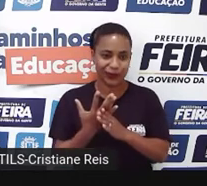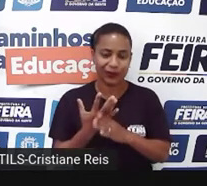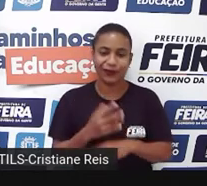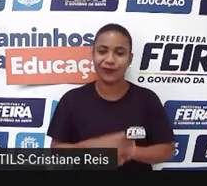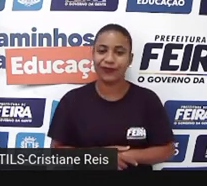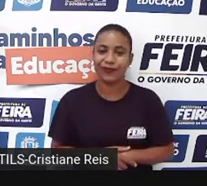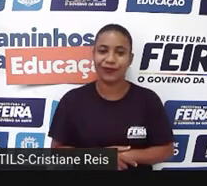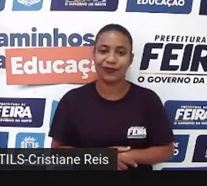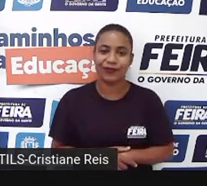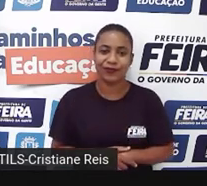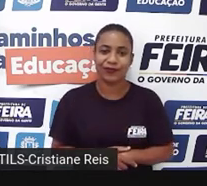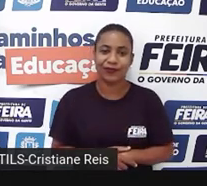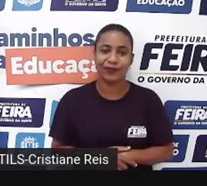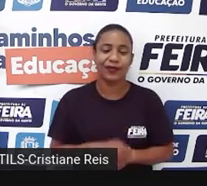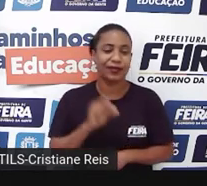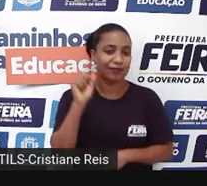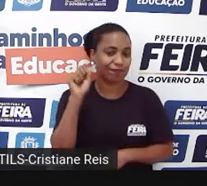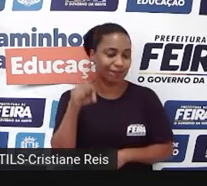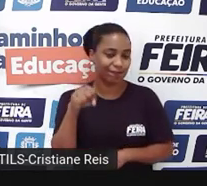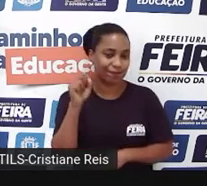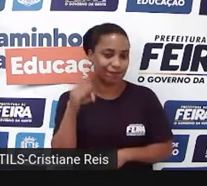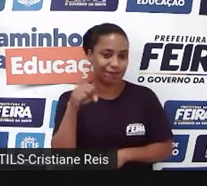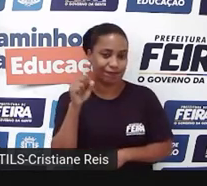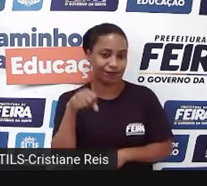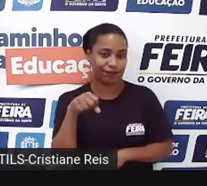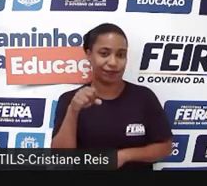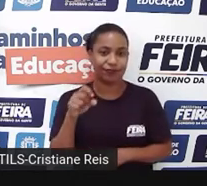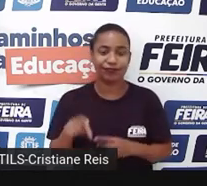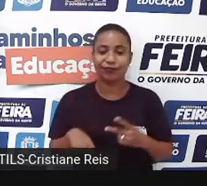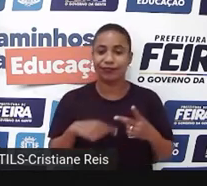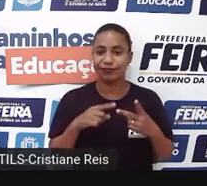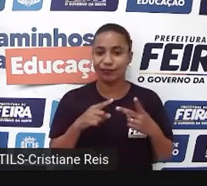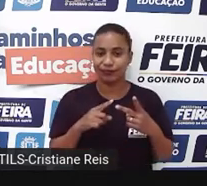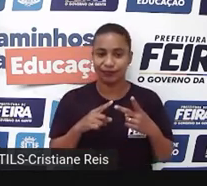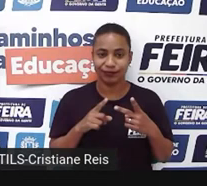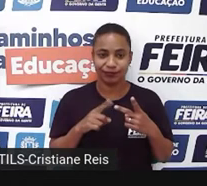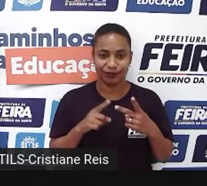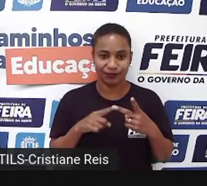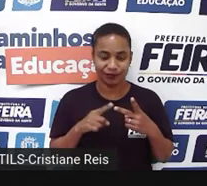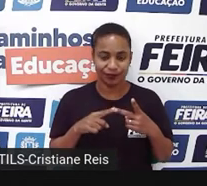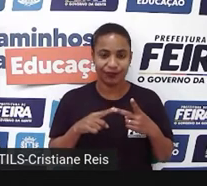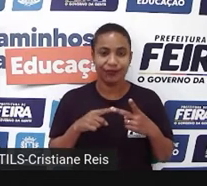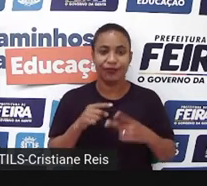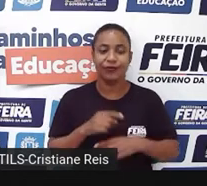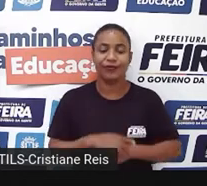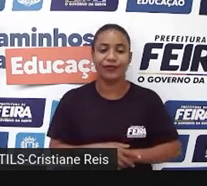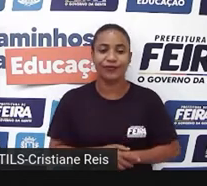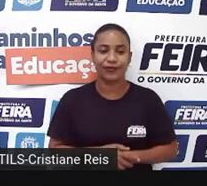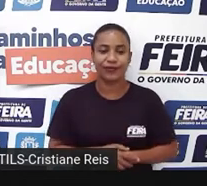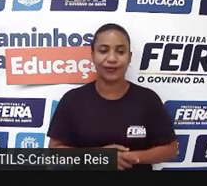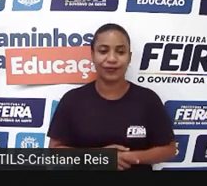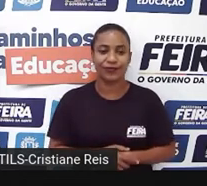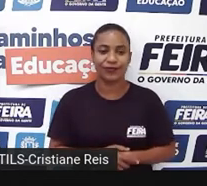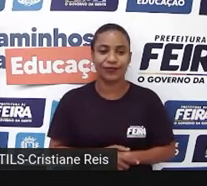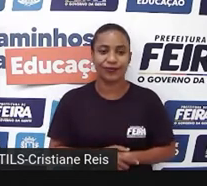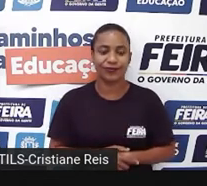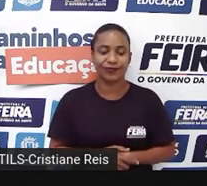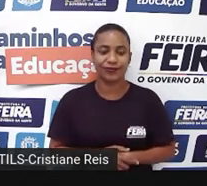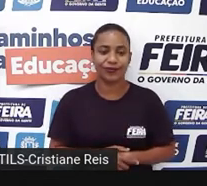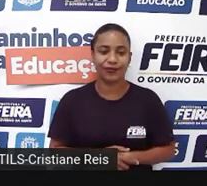uma sentença afirmativa. Number two, Transformers won't be released